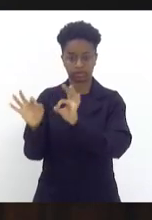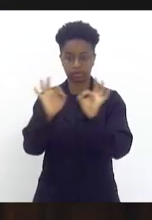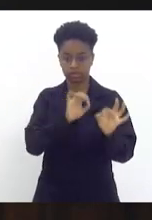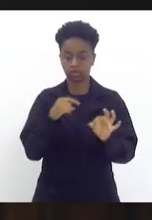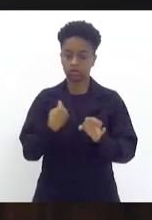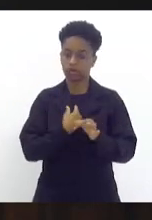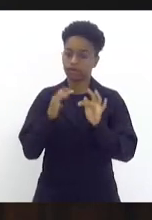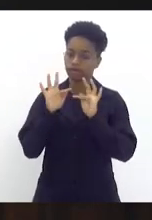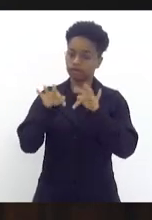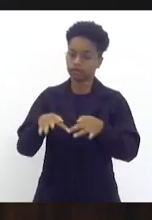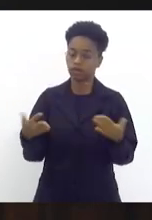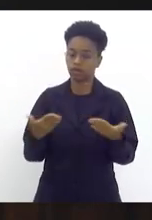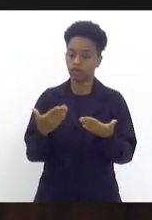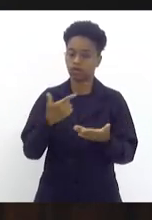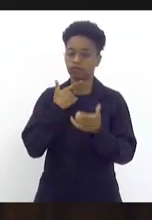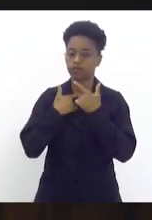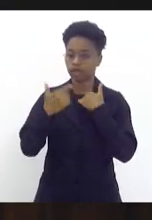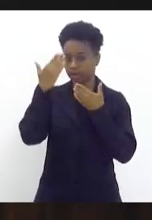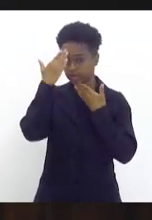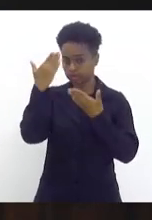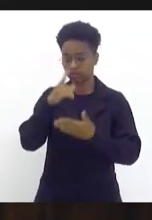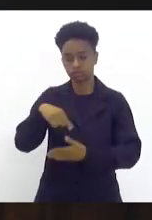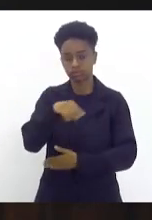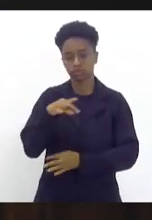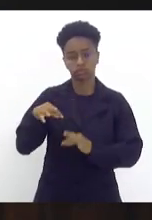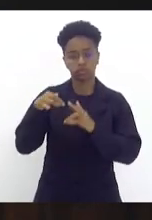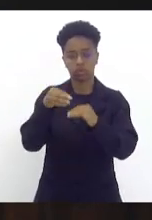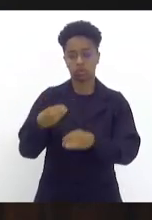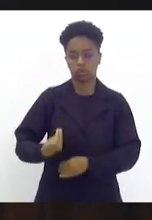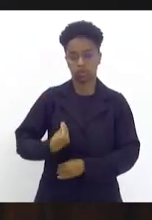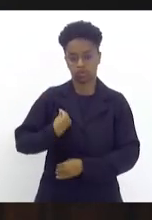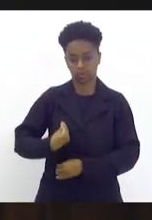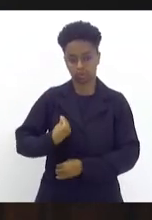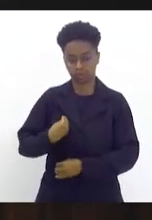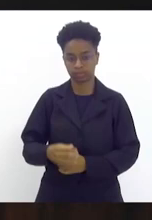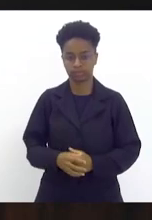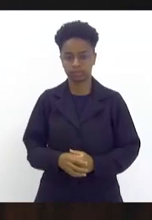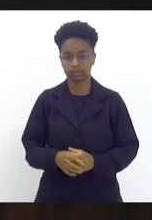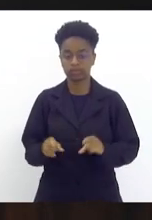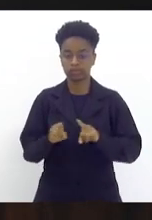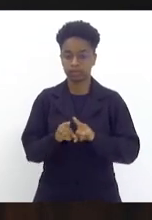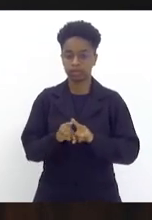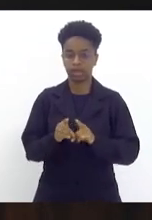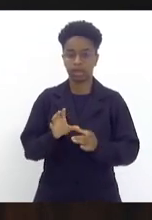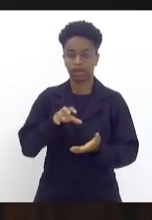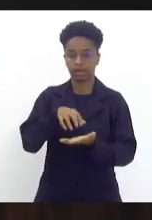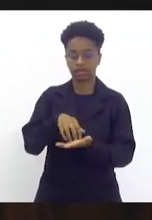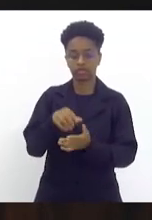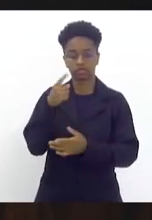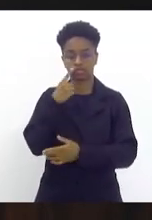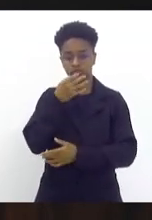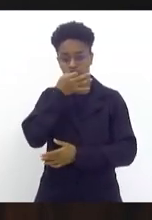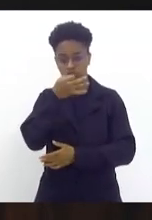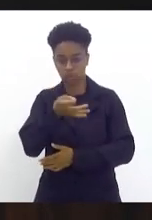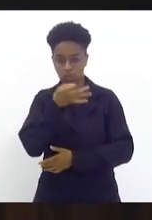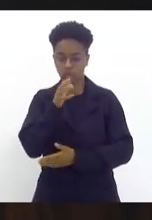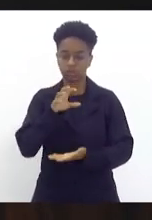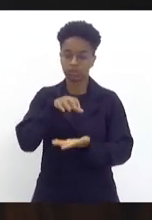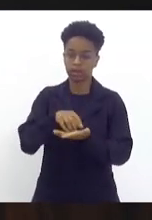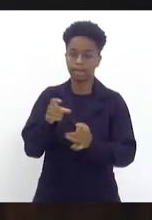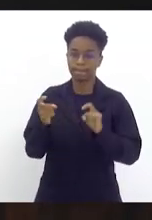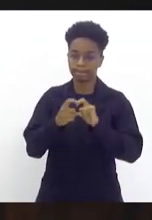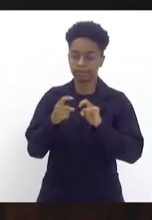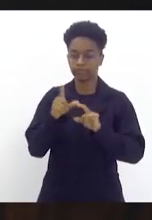Finalizando, gostaria de agradecer a presença de todos, ao Departamento de Som, Departamento Médico,